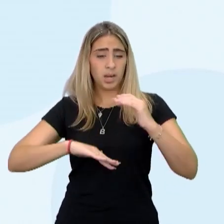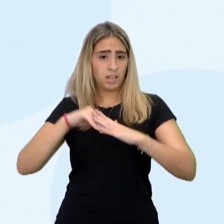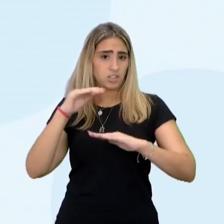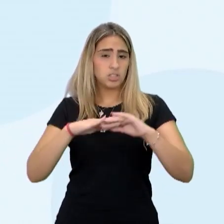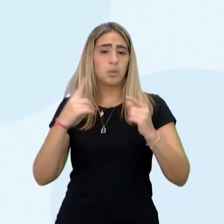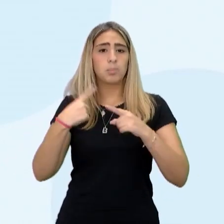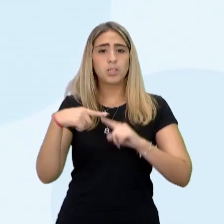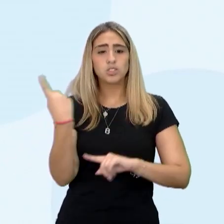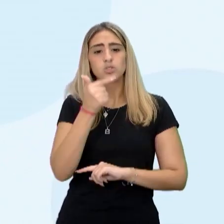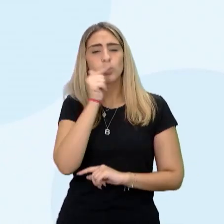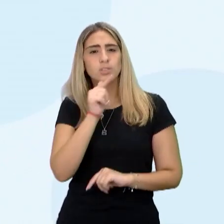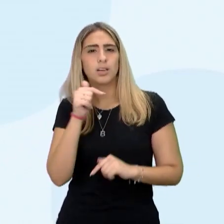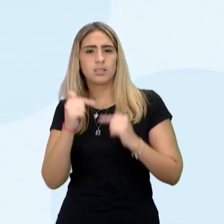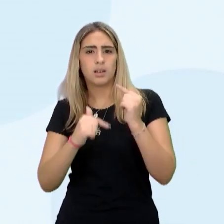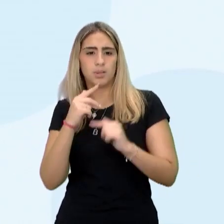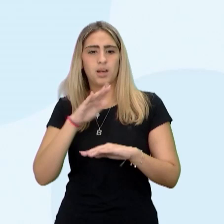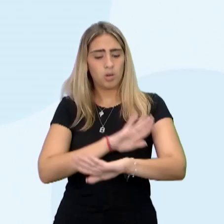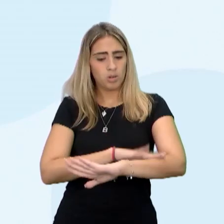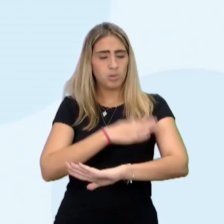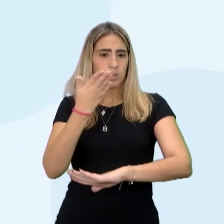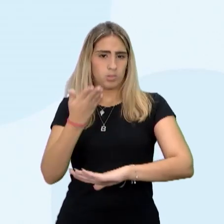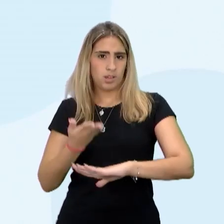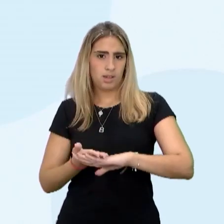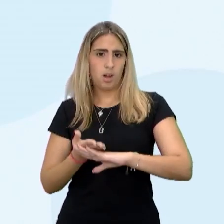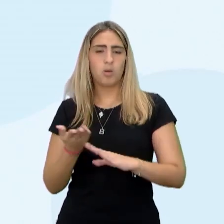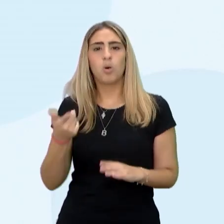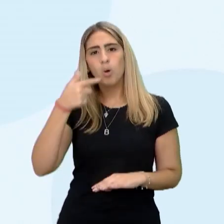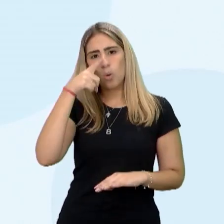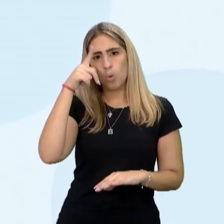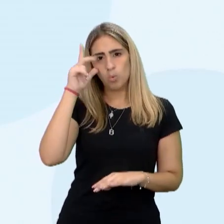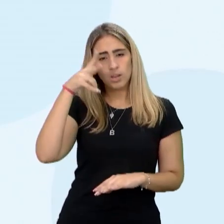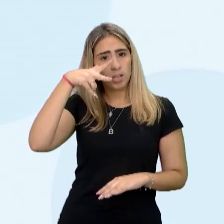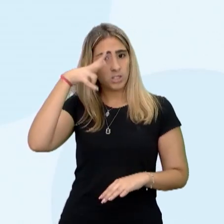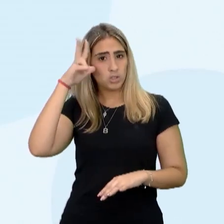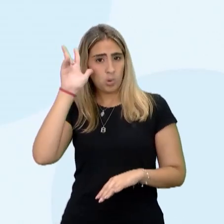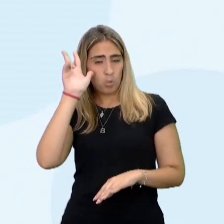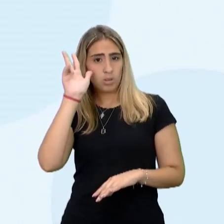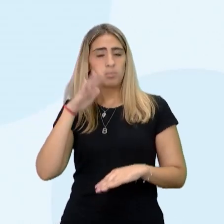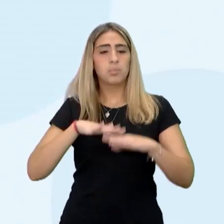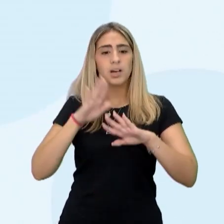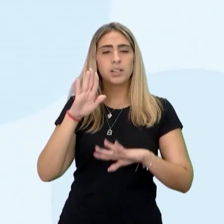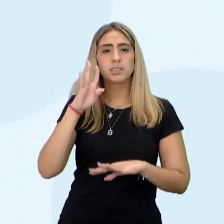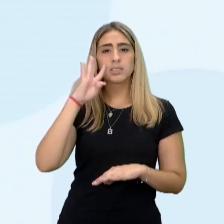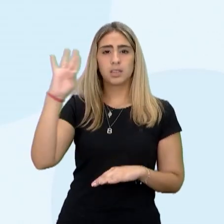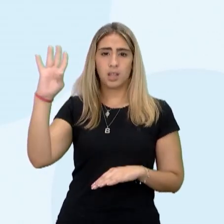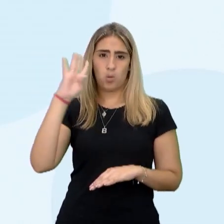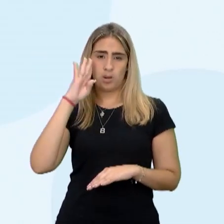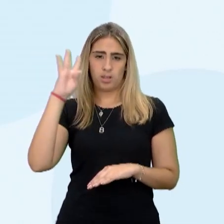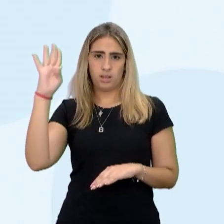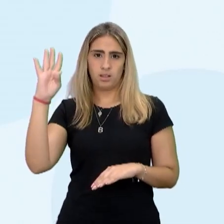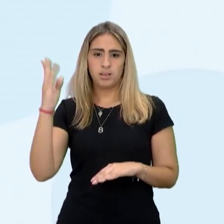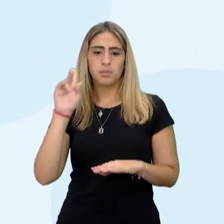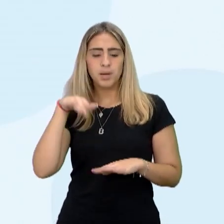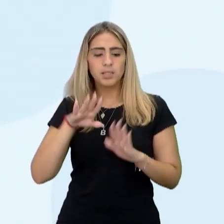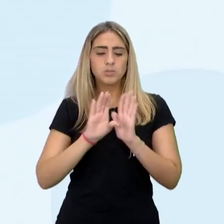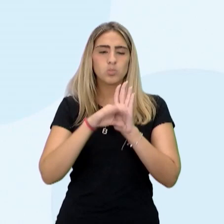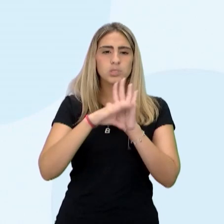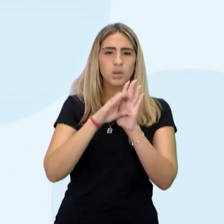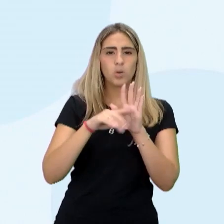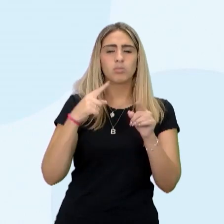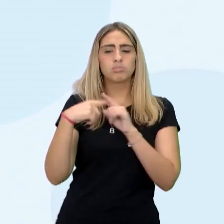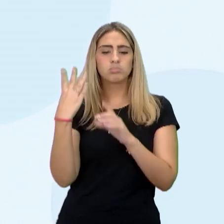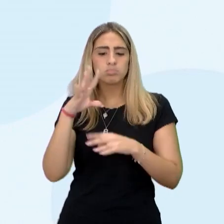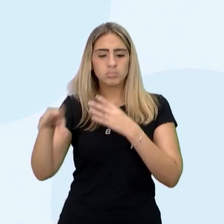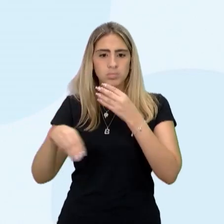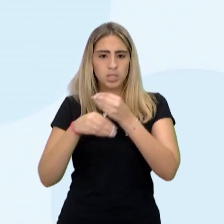gente consegue trabalhar no PEI. Ontem e anteontem foi uma parte mais teórica, mais conceitual, que deve permear aí